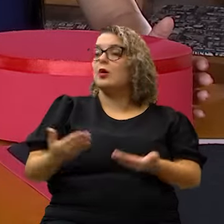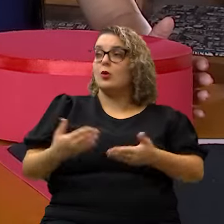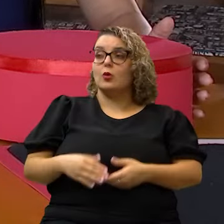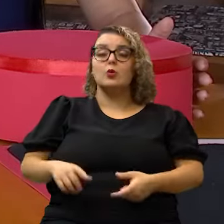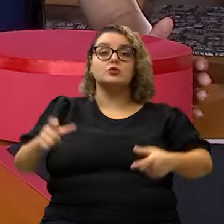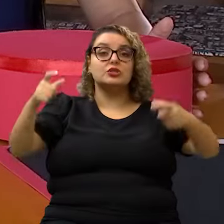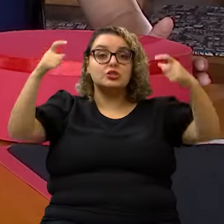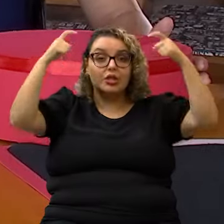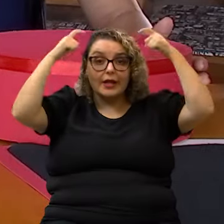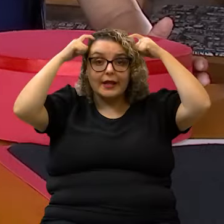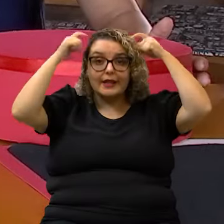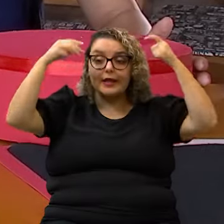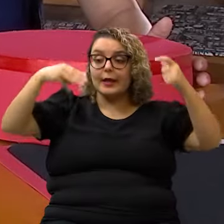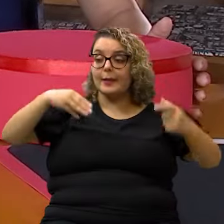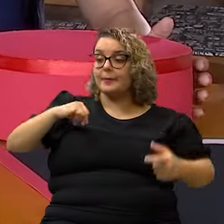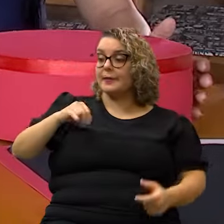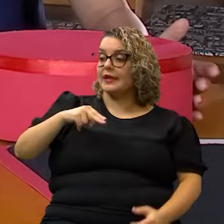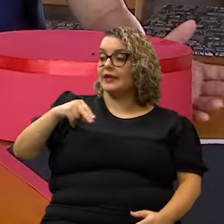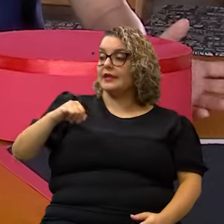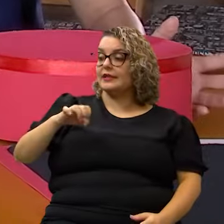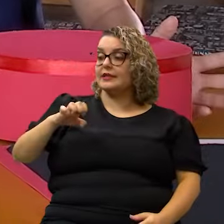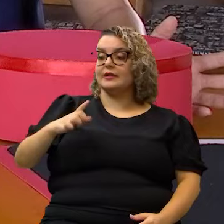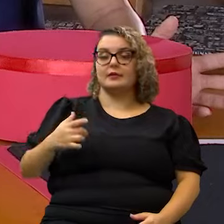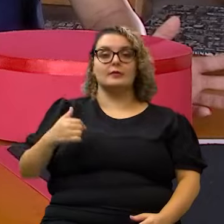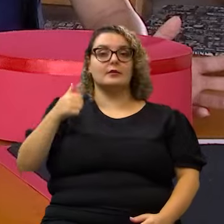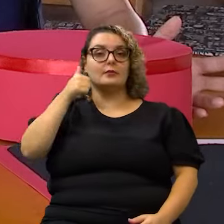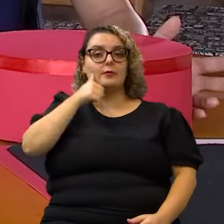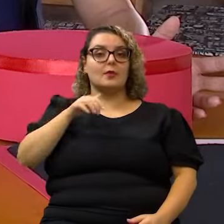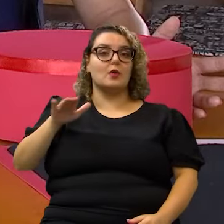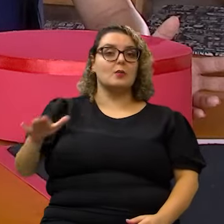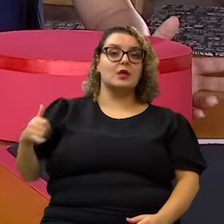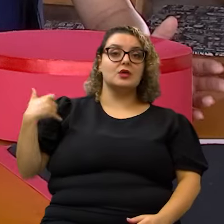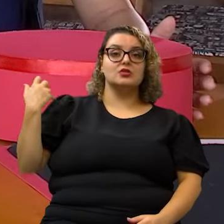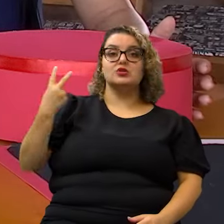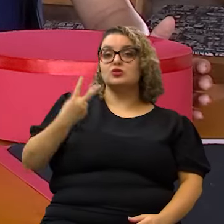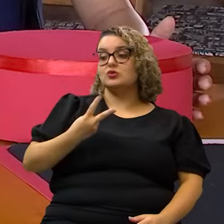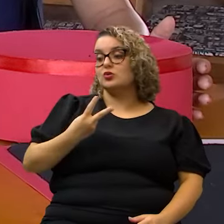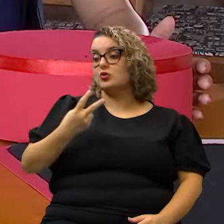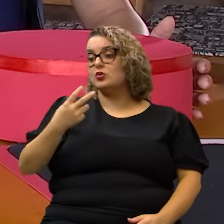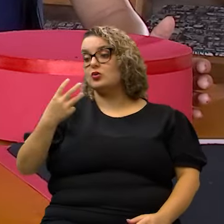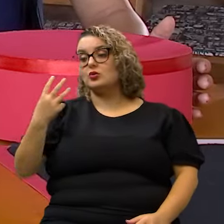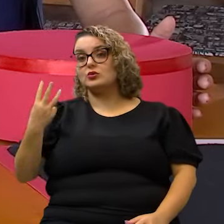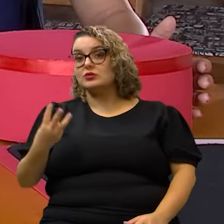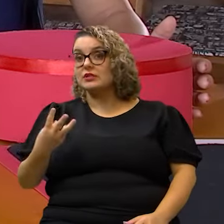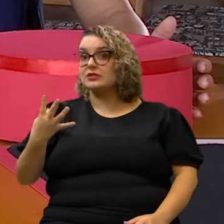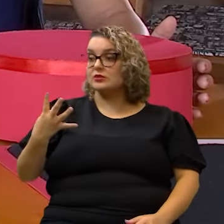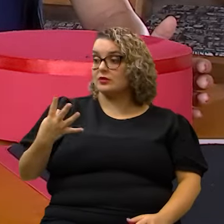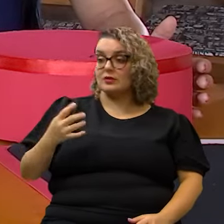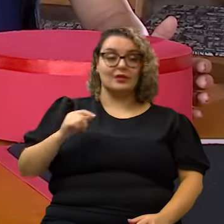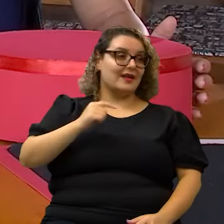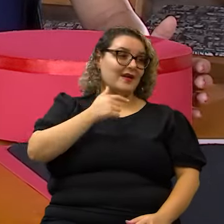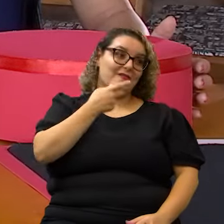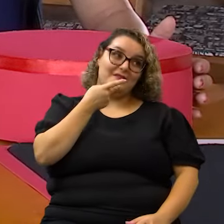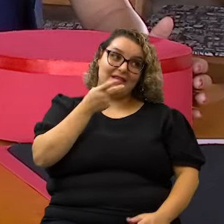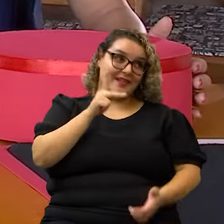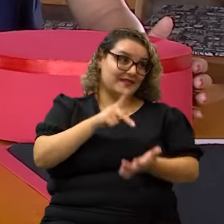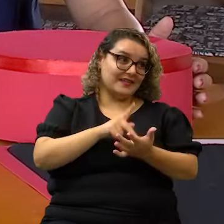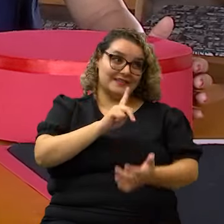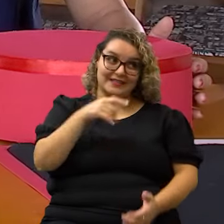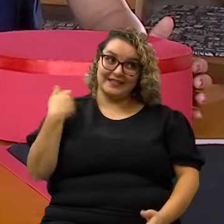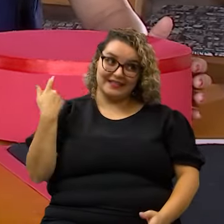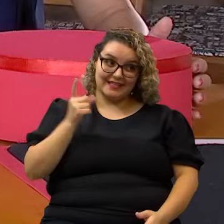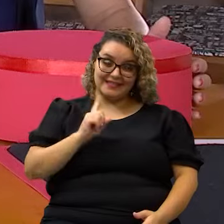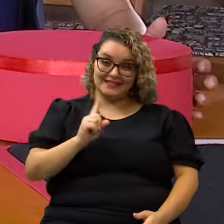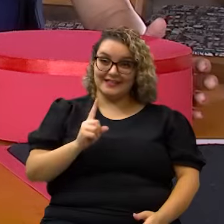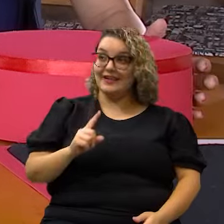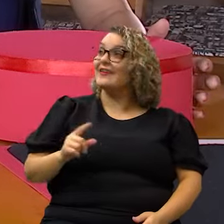da Minnie. Isso, da Minnie. Ótimo Minnie. Pra meninas de 2 anos, de 4. Vou falar a verdade, não tem idade, não. Não tem, não?